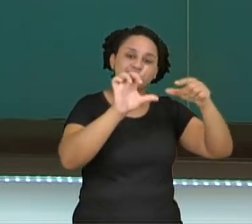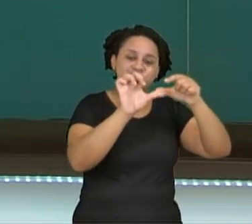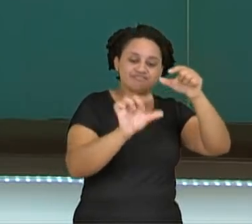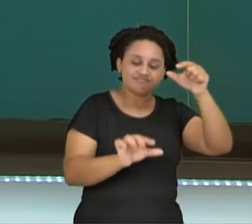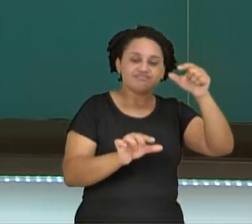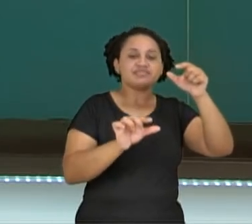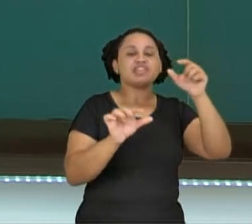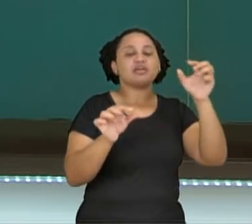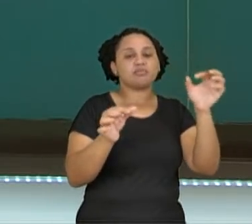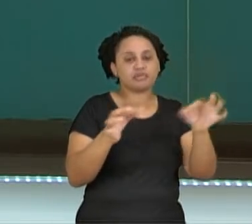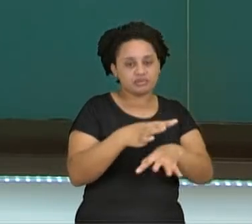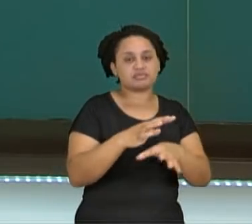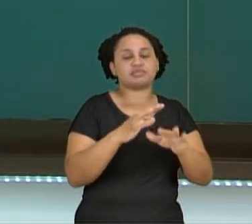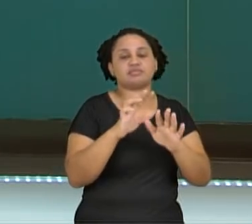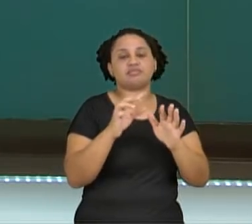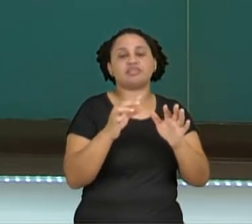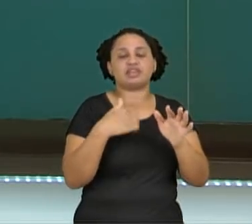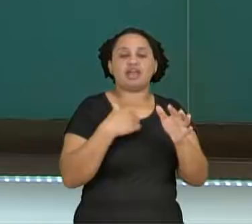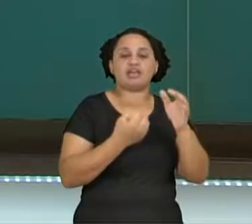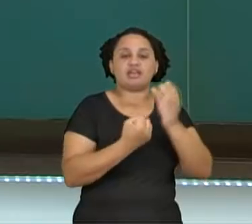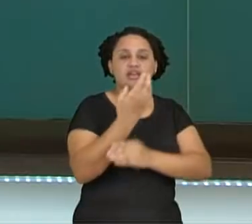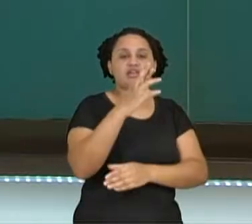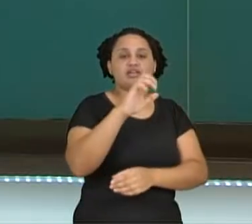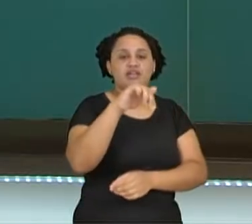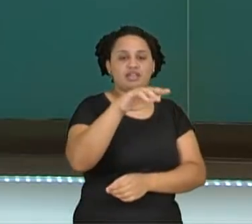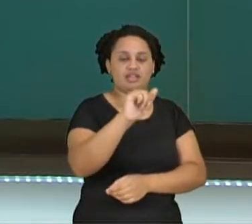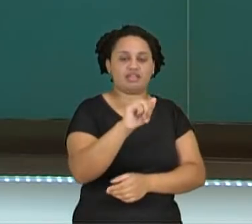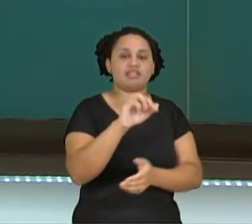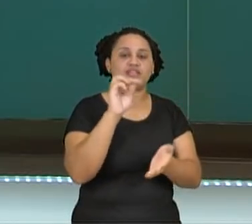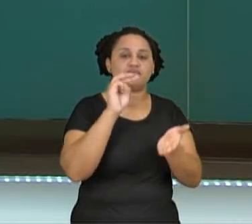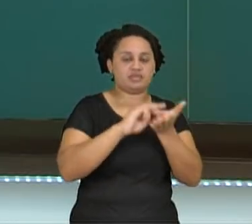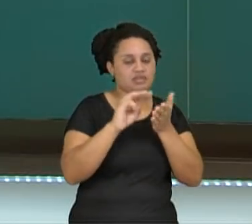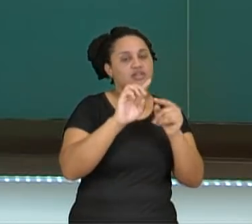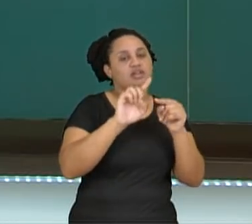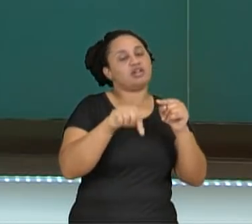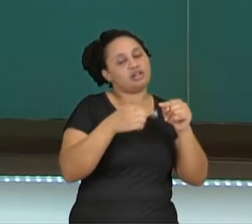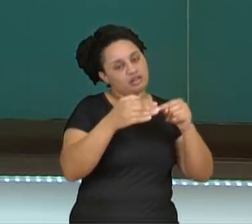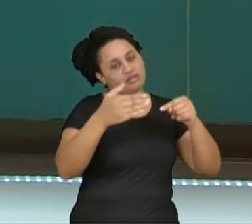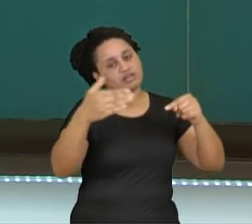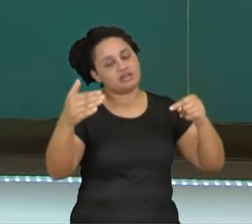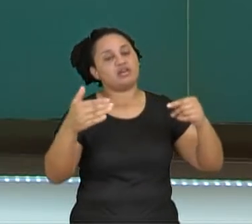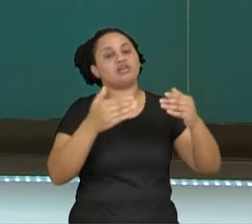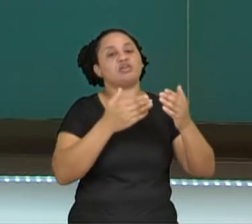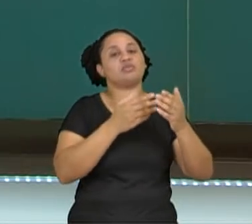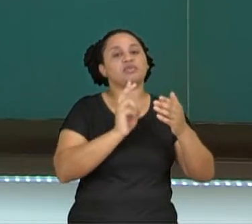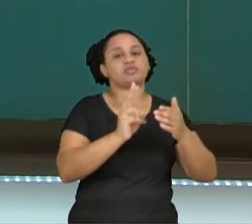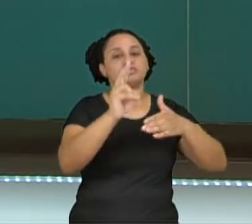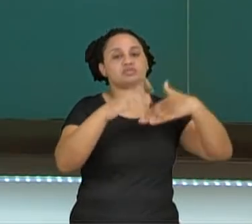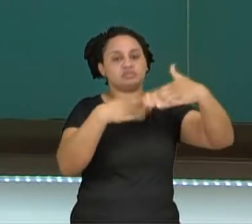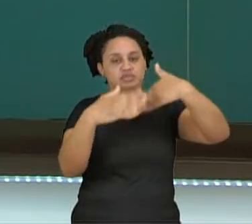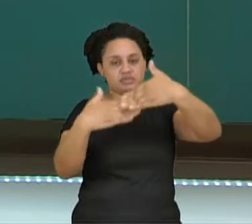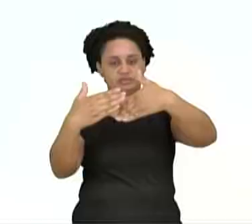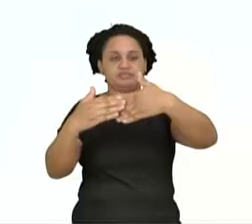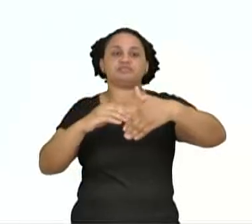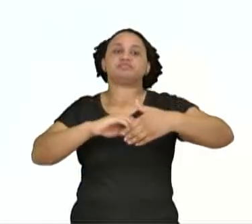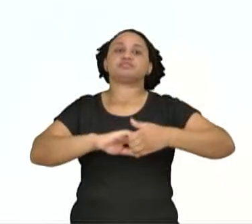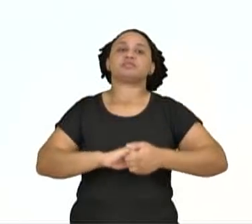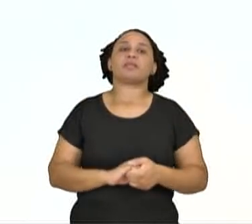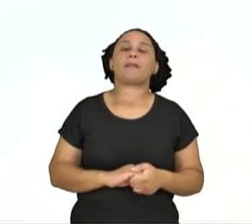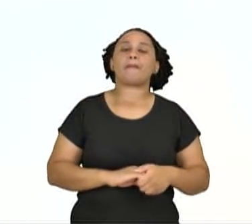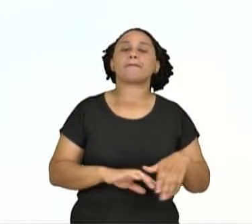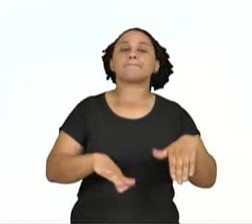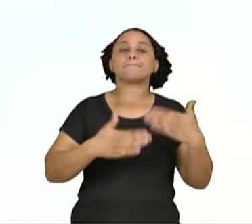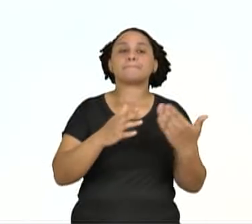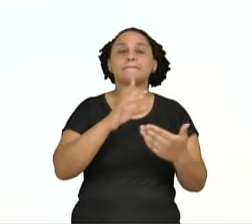pronto, acabou. O RNA mensageiro está formado e está pronto para seguir em frente e continuar o próximo processo, né? A próxima etapa. Então, aqui